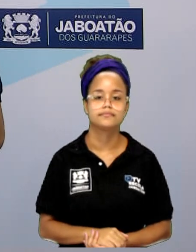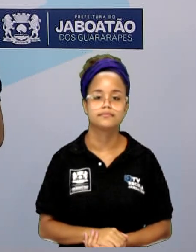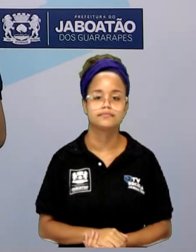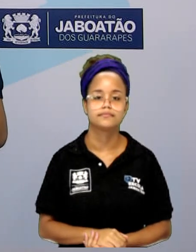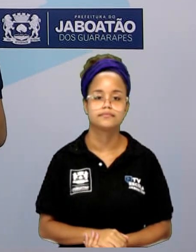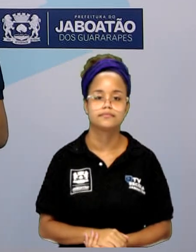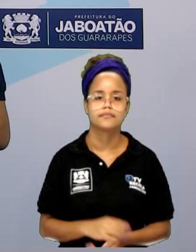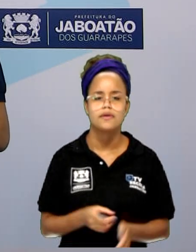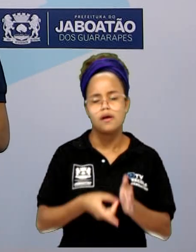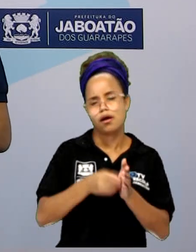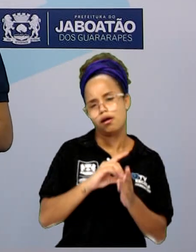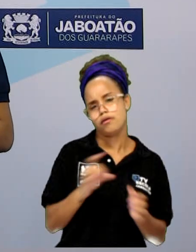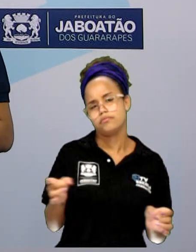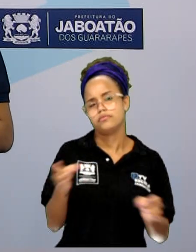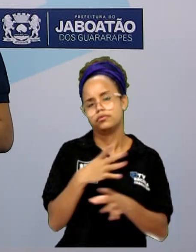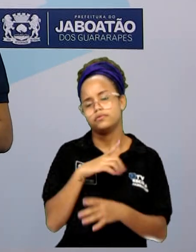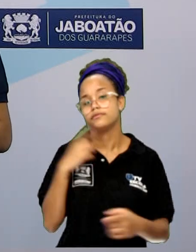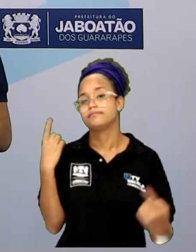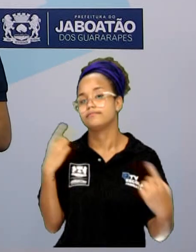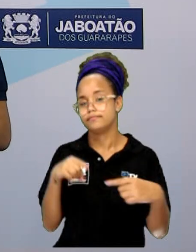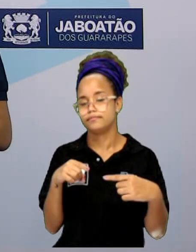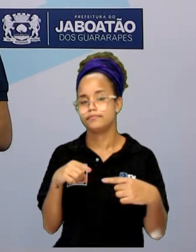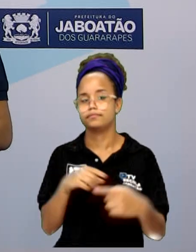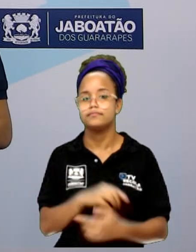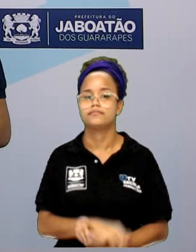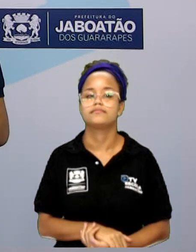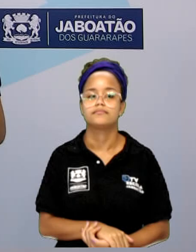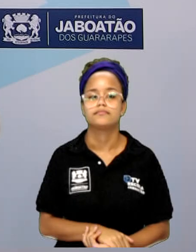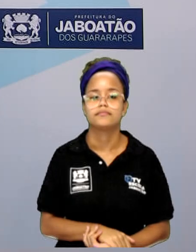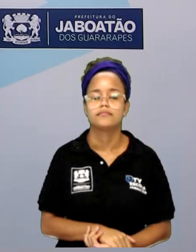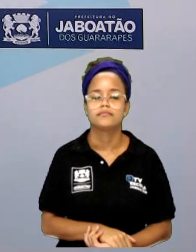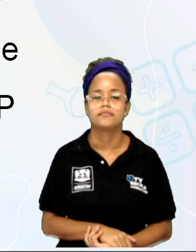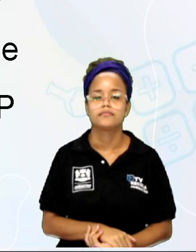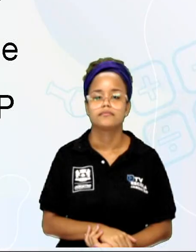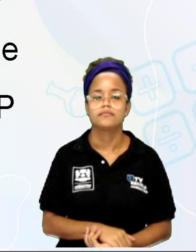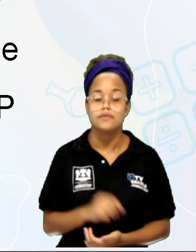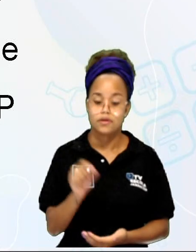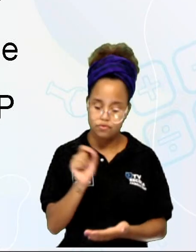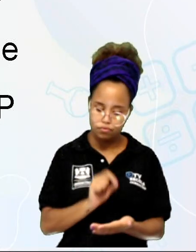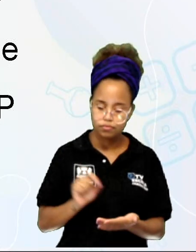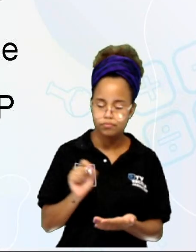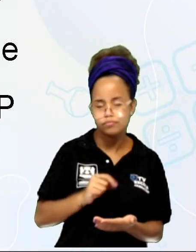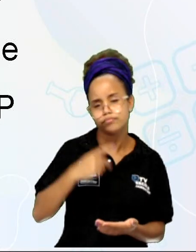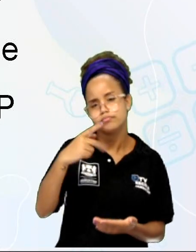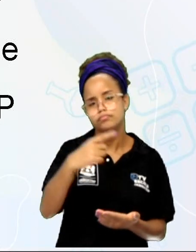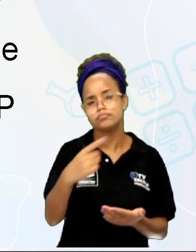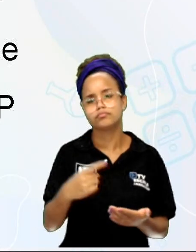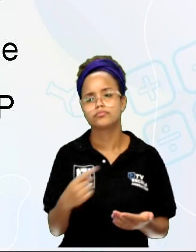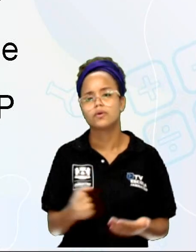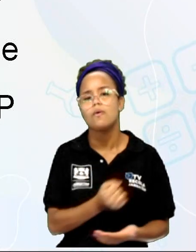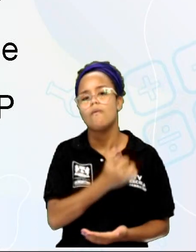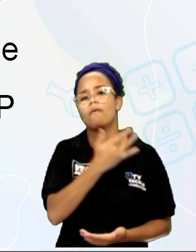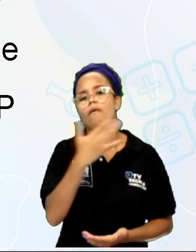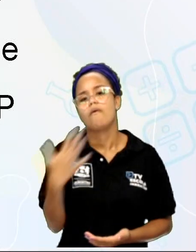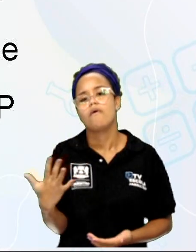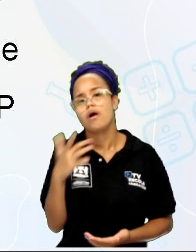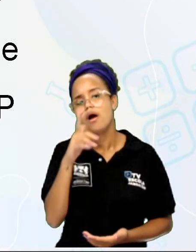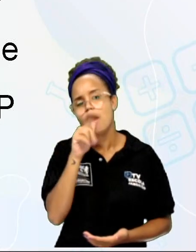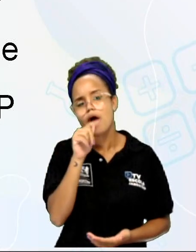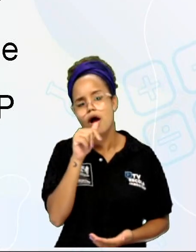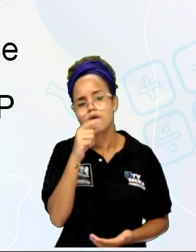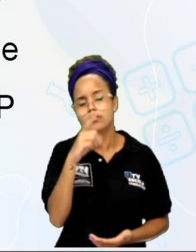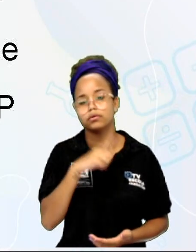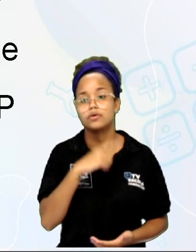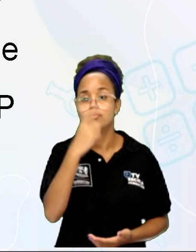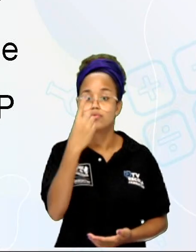Antes de terminar, eu vou deixar para vocês um desafio, certo? Escreva no caderno quantos litros tem 1